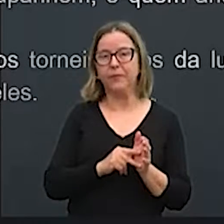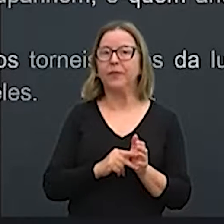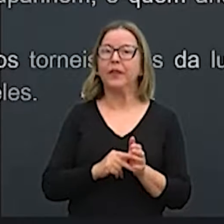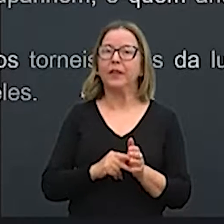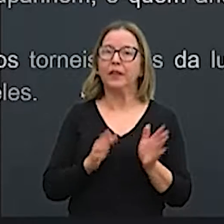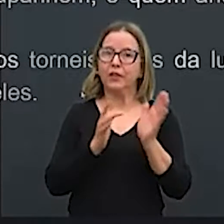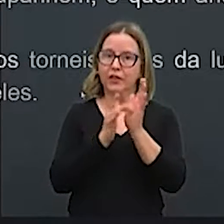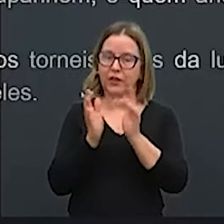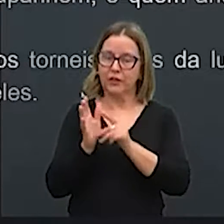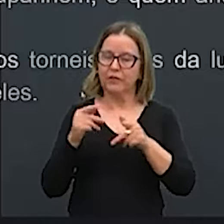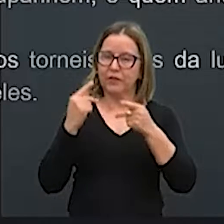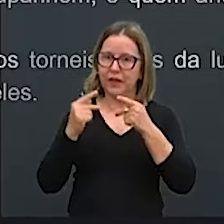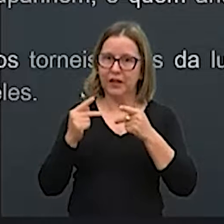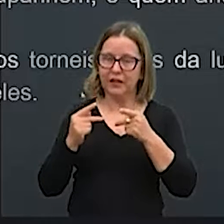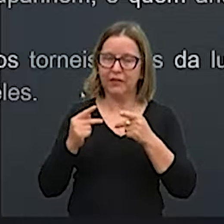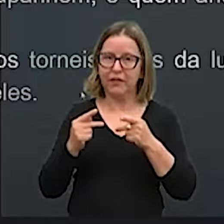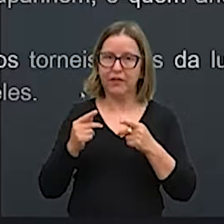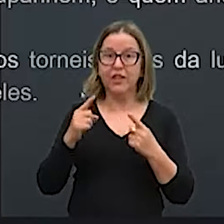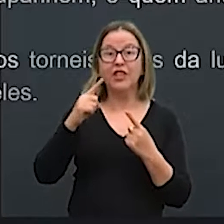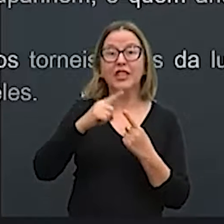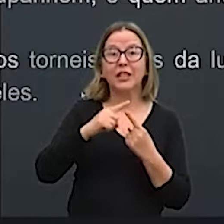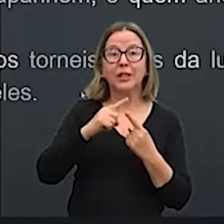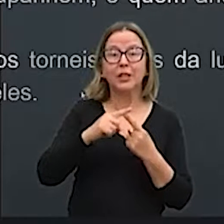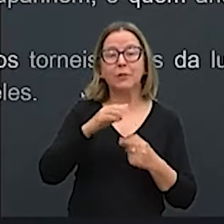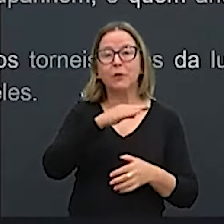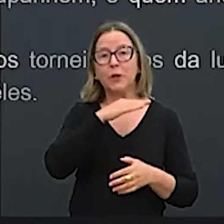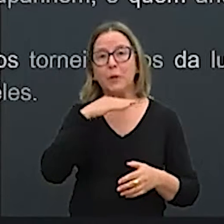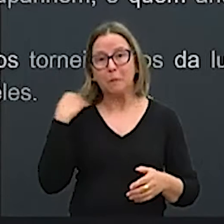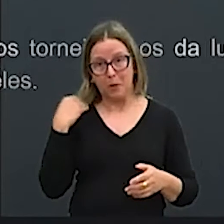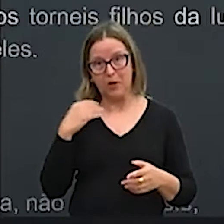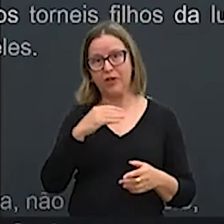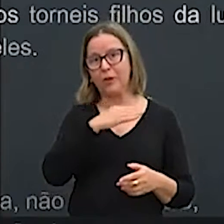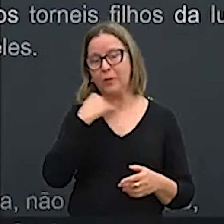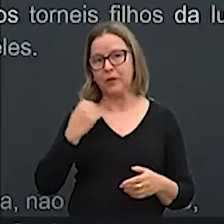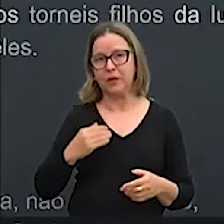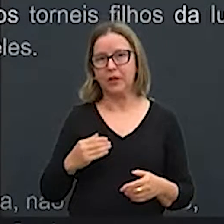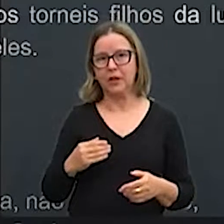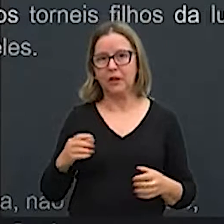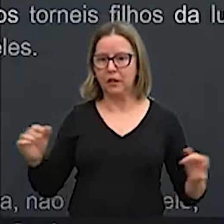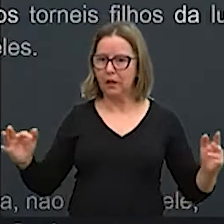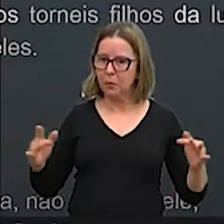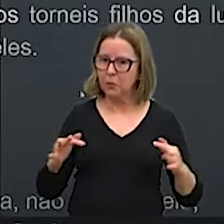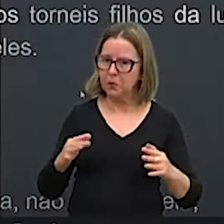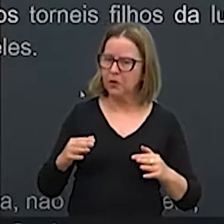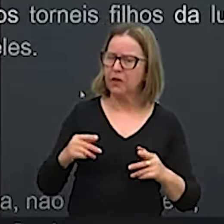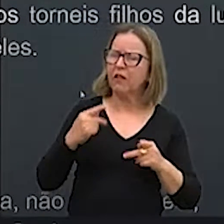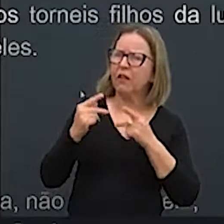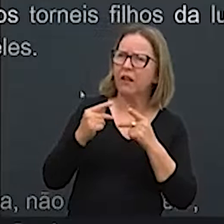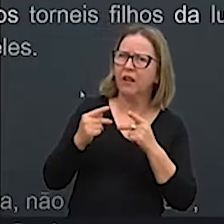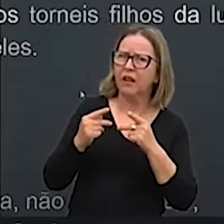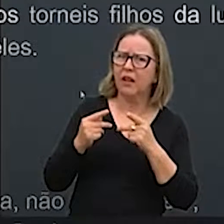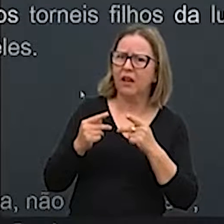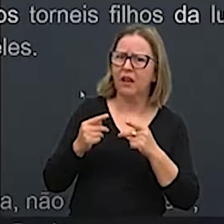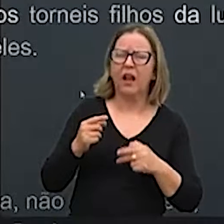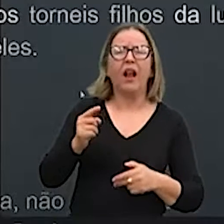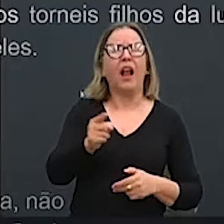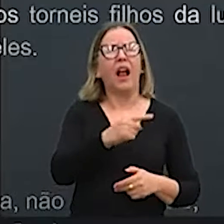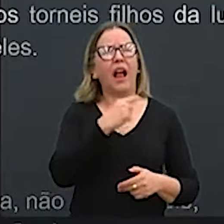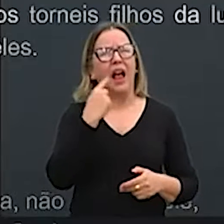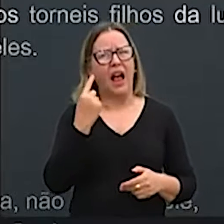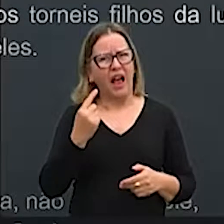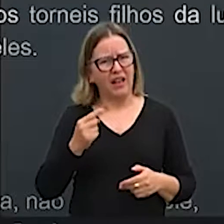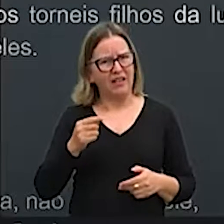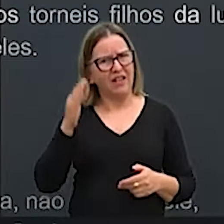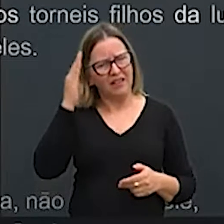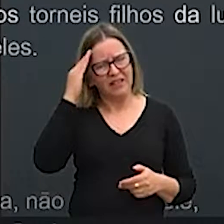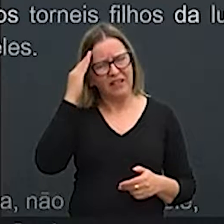que gênero de morte estava para morrer. Replicou-lhe, pois, a multidão: nós temos ouvido da lei que o